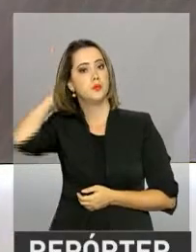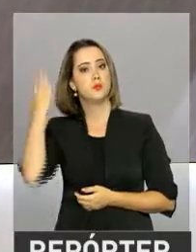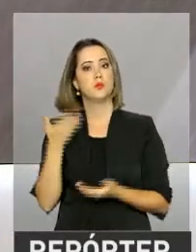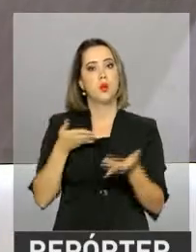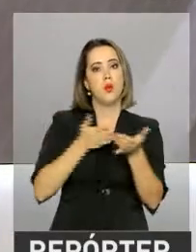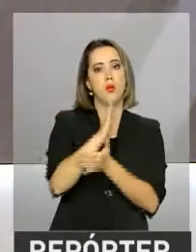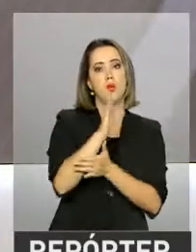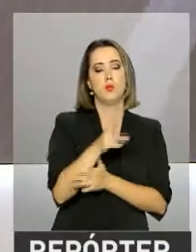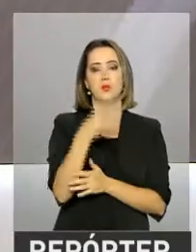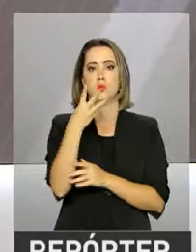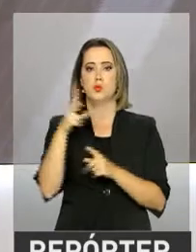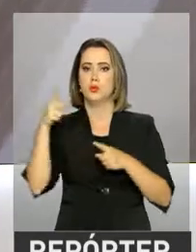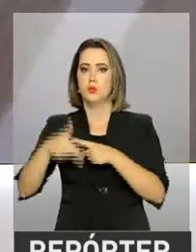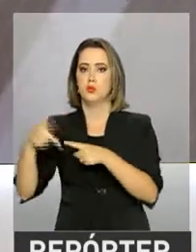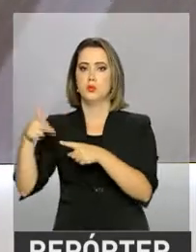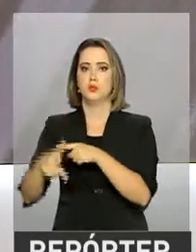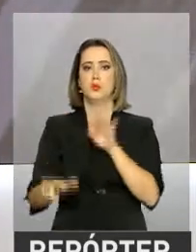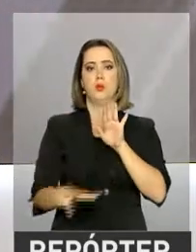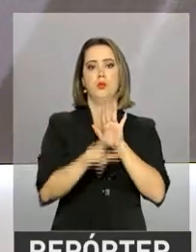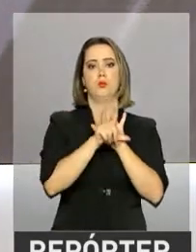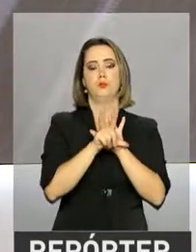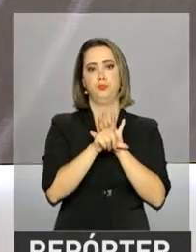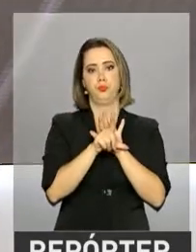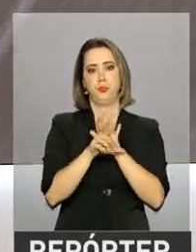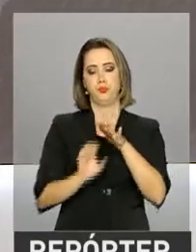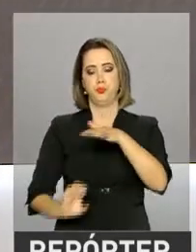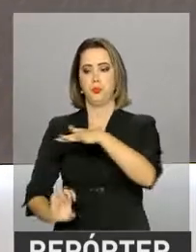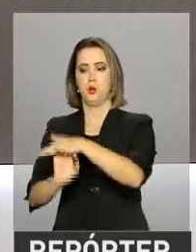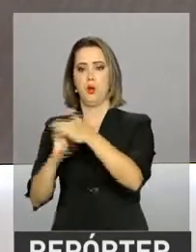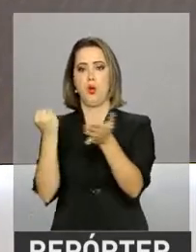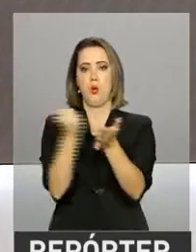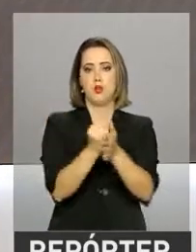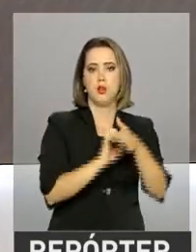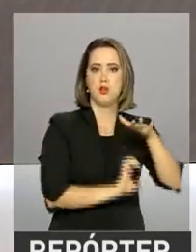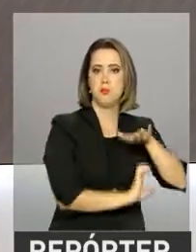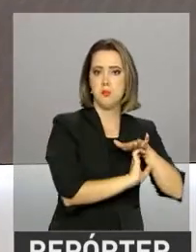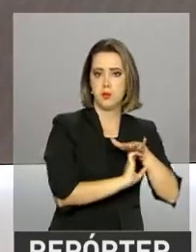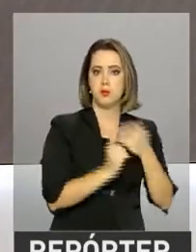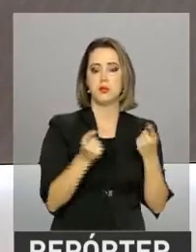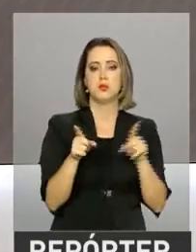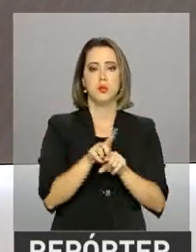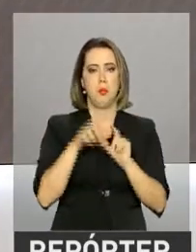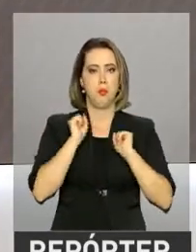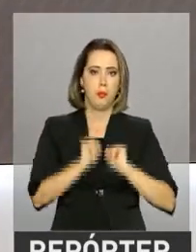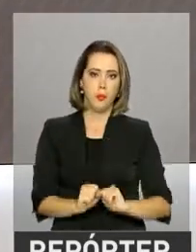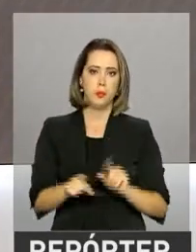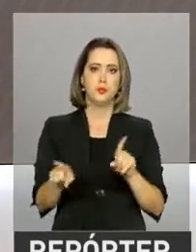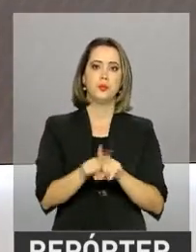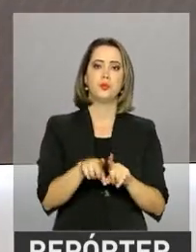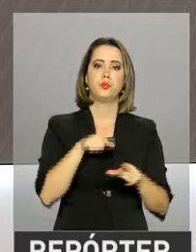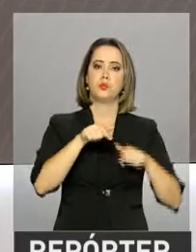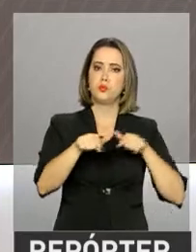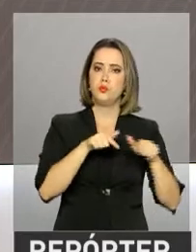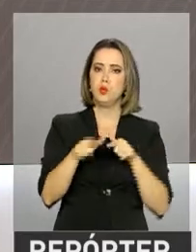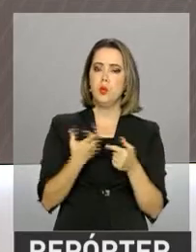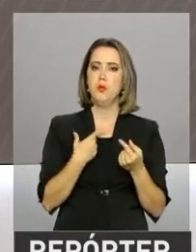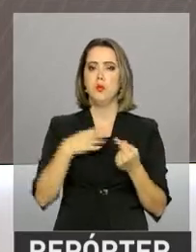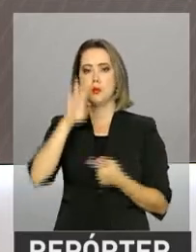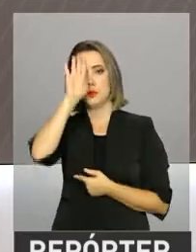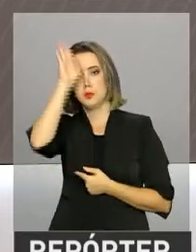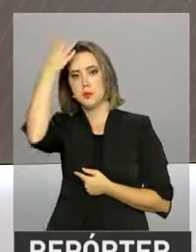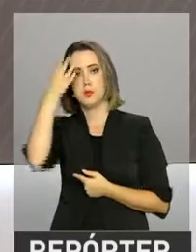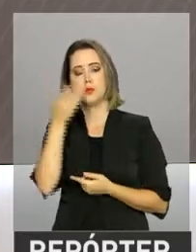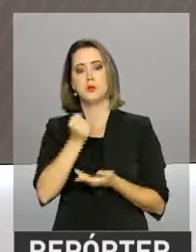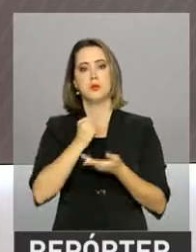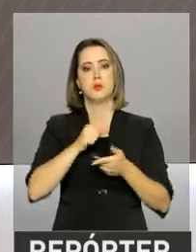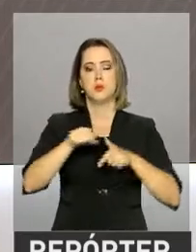três vetos a lei da terceirização agora as empresas vão poder contratar empregados terceirizados para as tarefas principais a